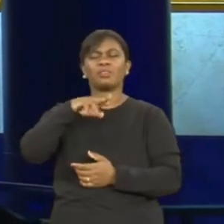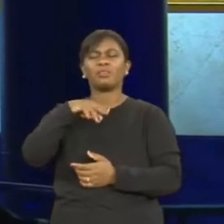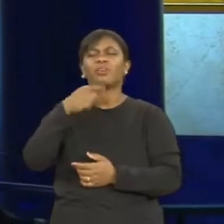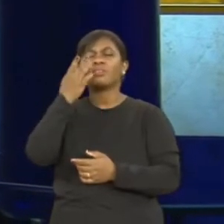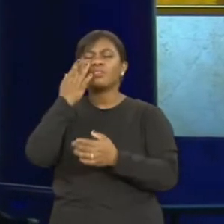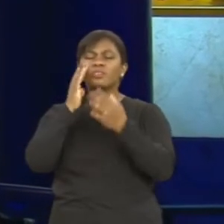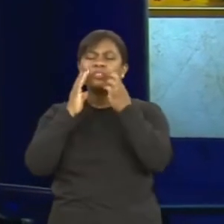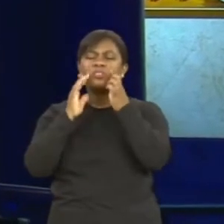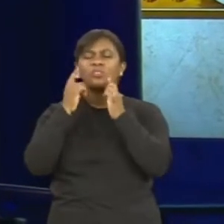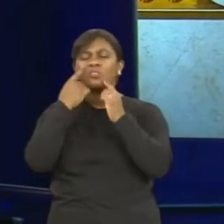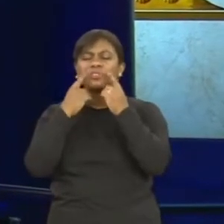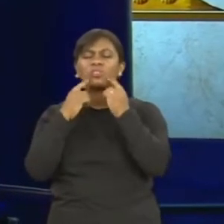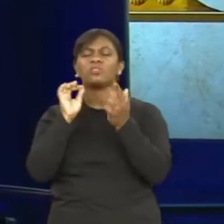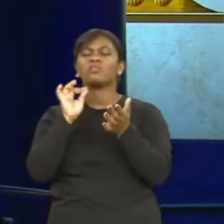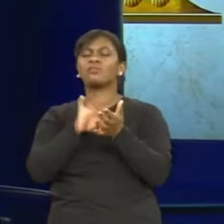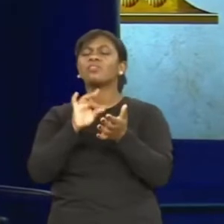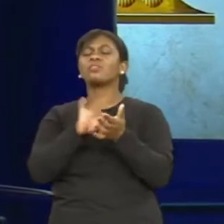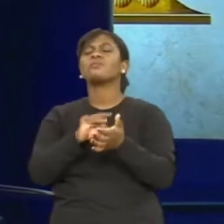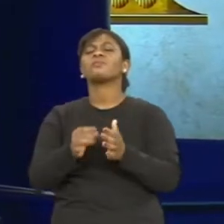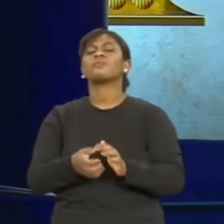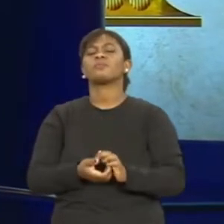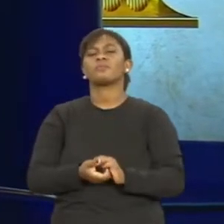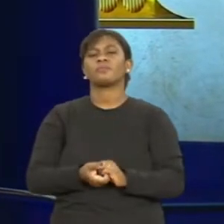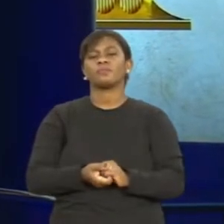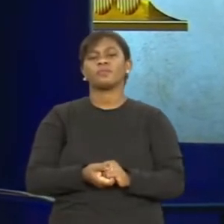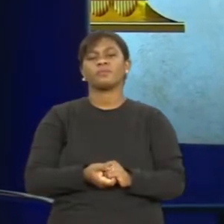para chamar a atenção dos outros.